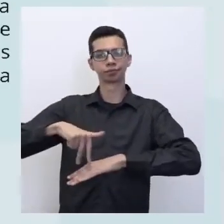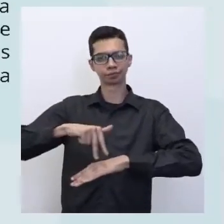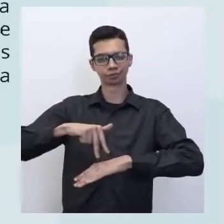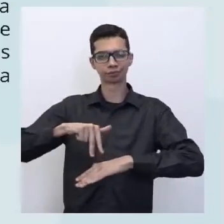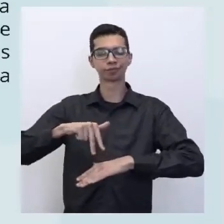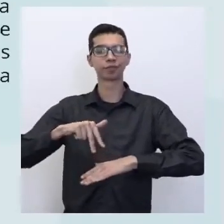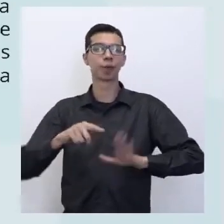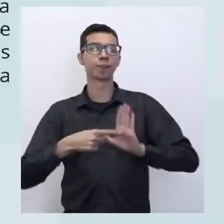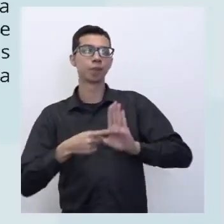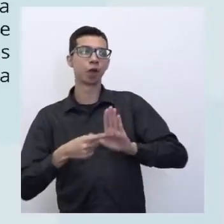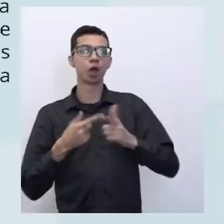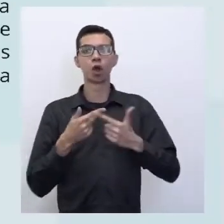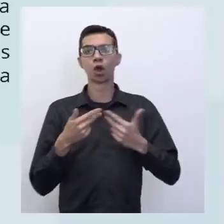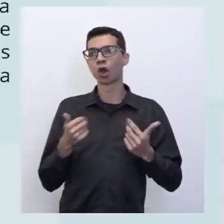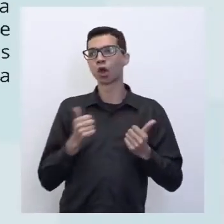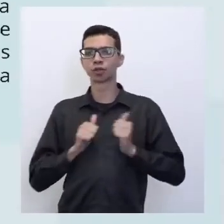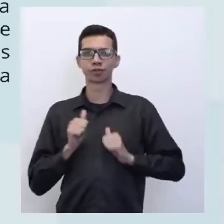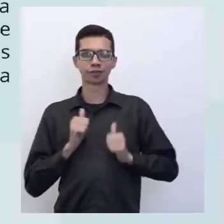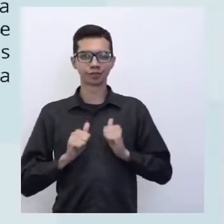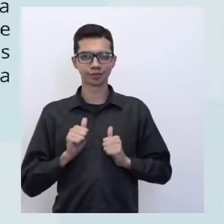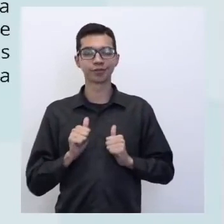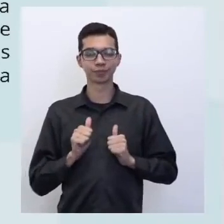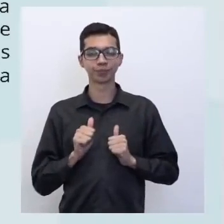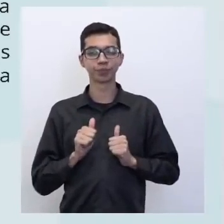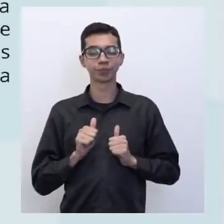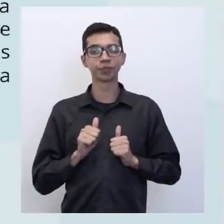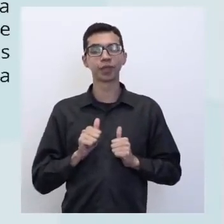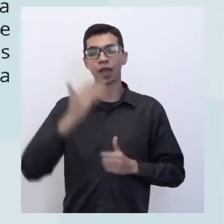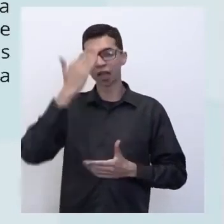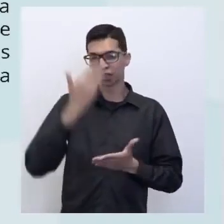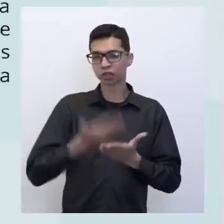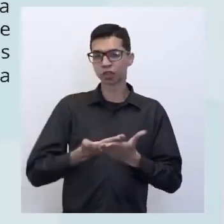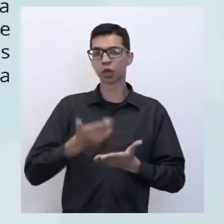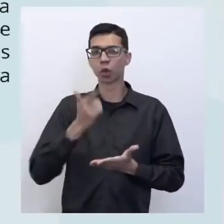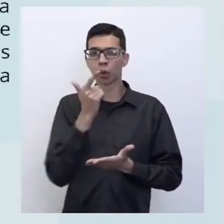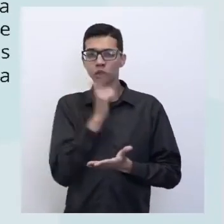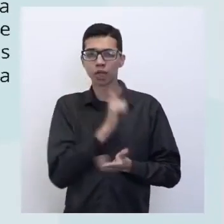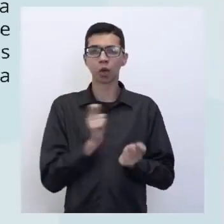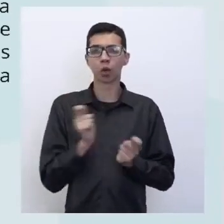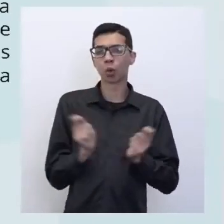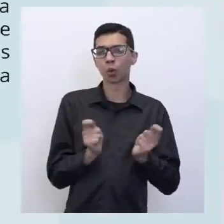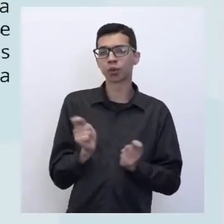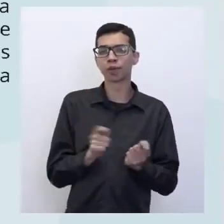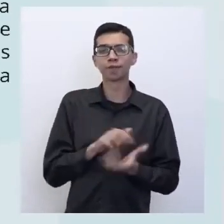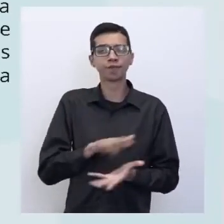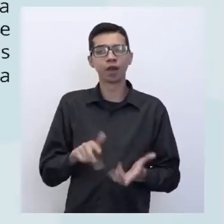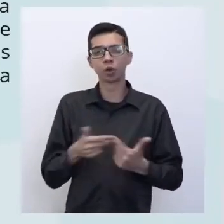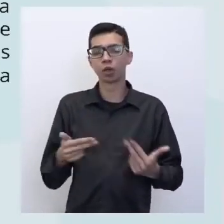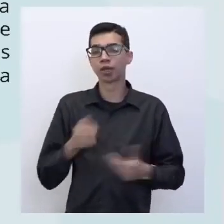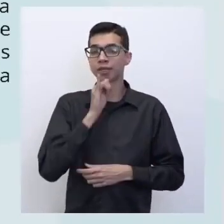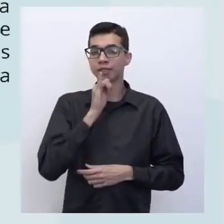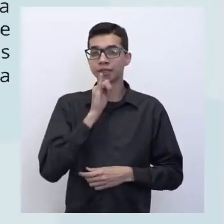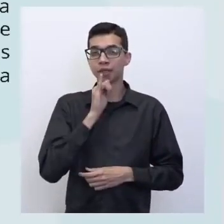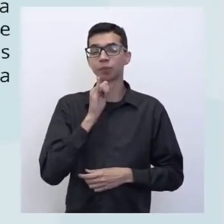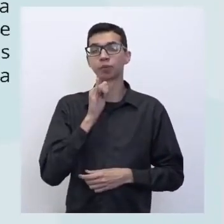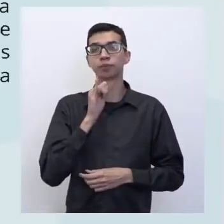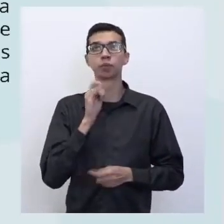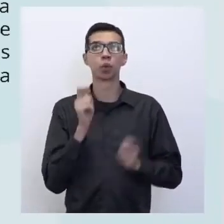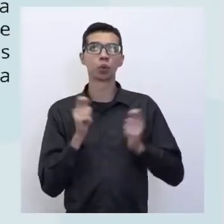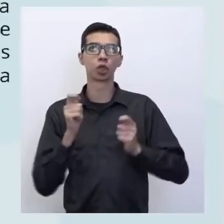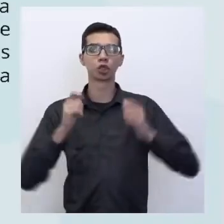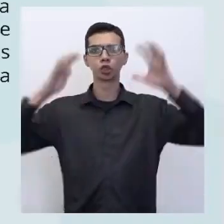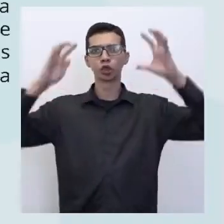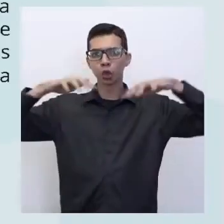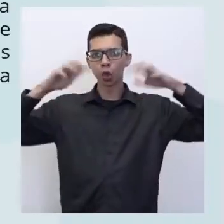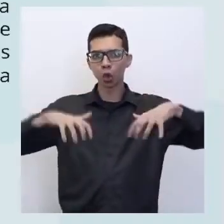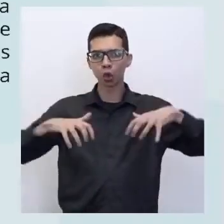poder controlar o divino e as forças sobrenaturais, para assim manipular eventos da natureza como chuvas, colheitas e fartura. Ou seja,